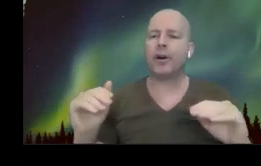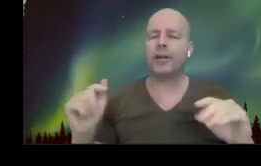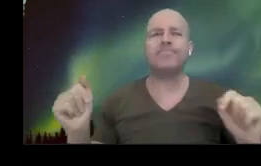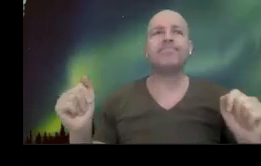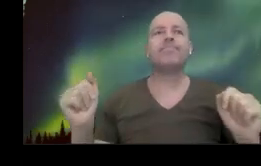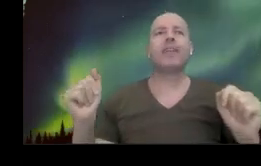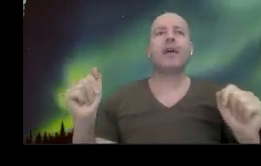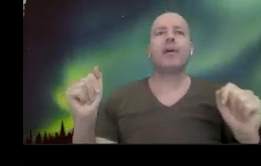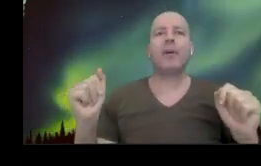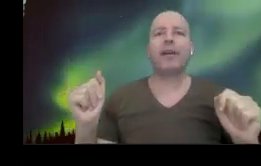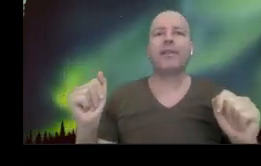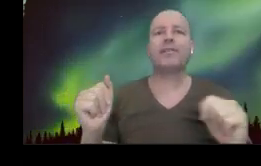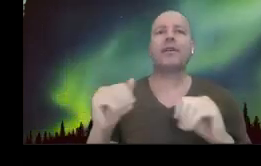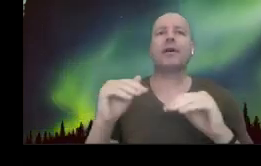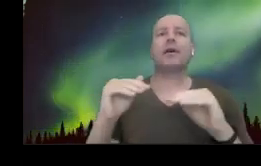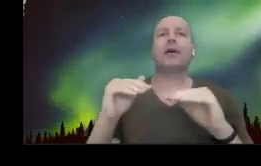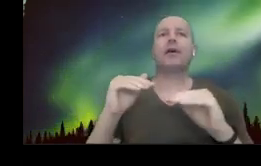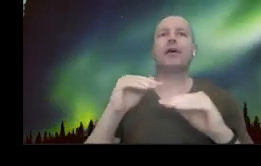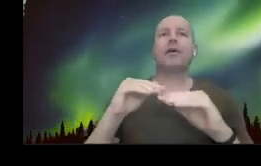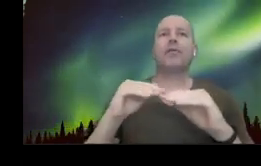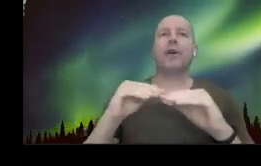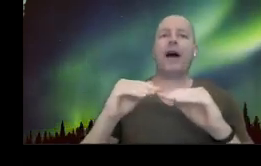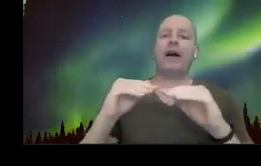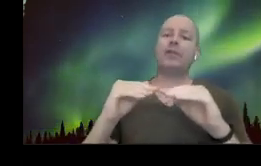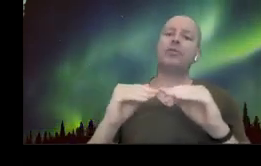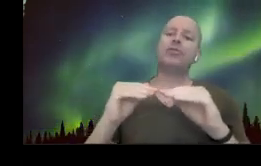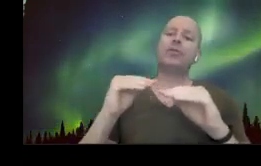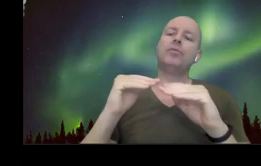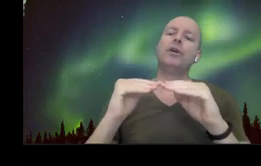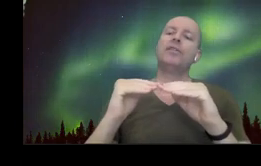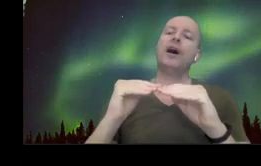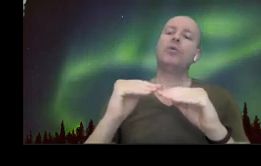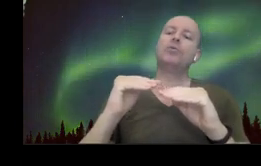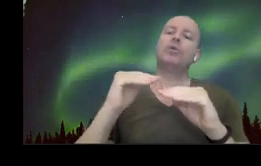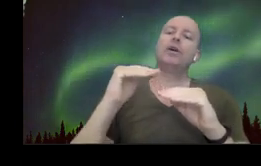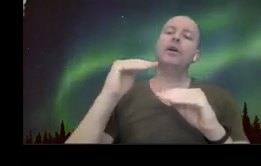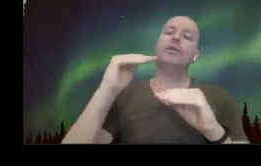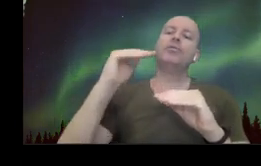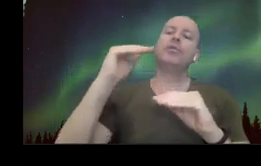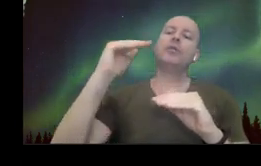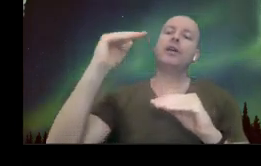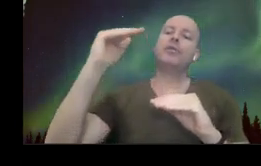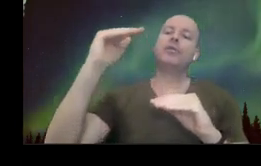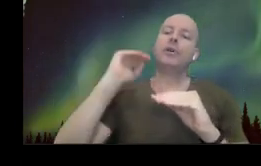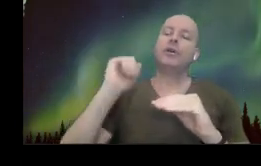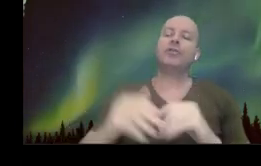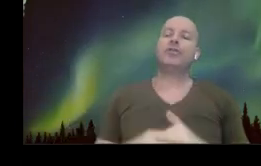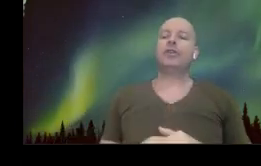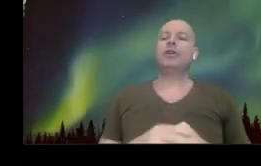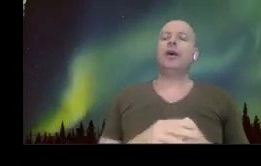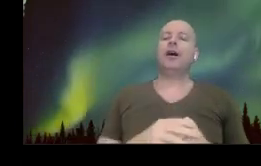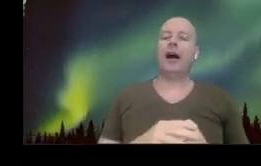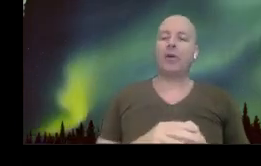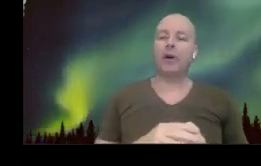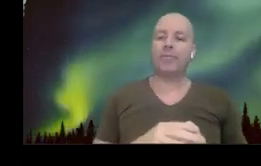fugiu o nome agora. Mas a redução da altura do seu leito